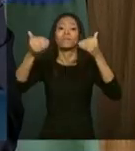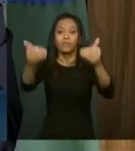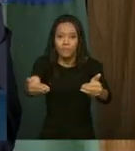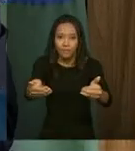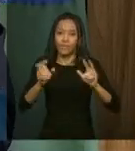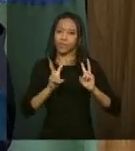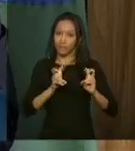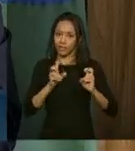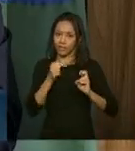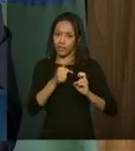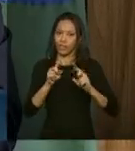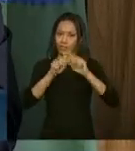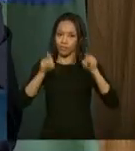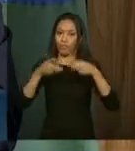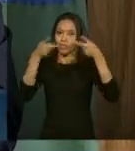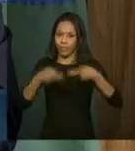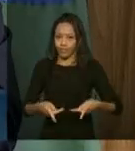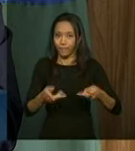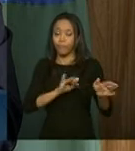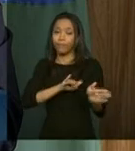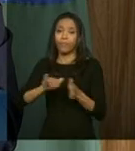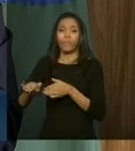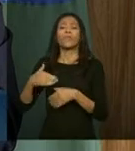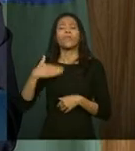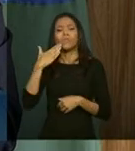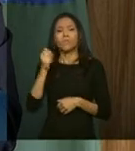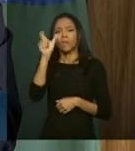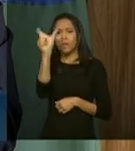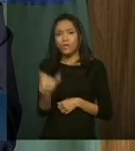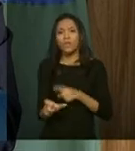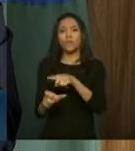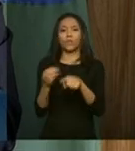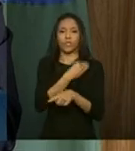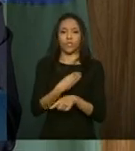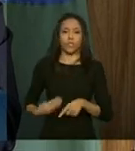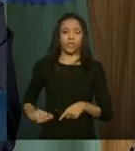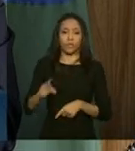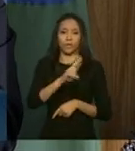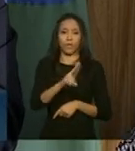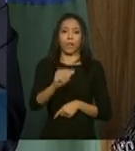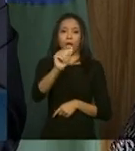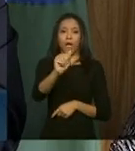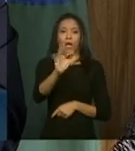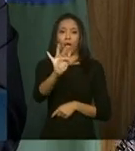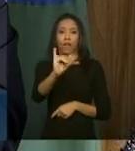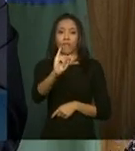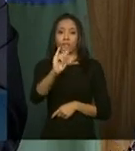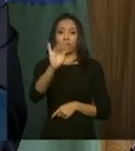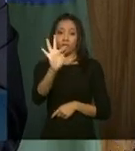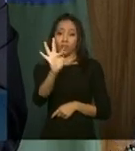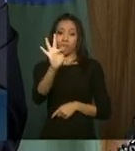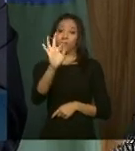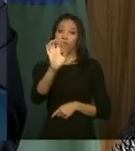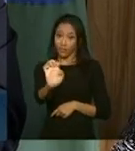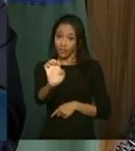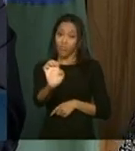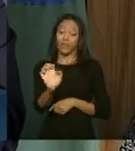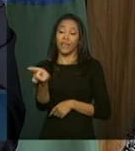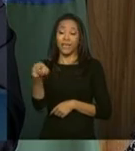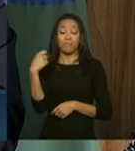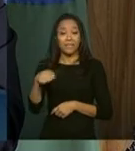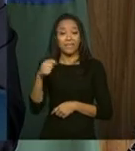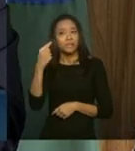ainda um trabalho, que eu sei que o ministro Afif, ele pensa grande para tudo que é micro e pequeno. Ele precisa